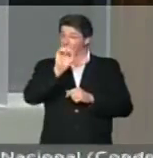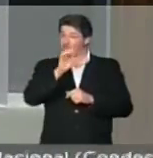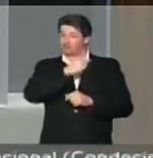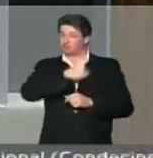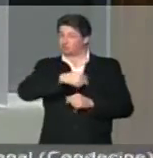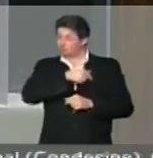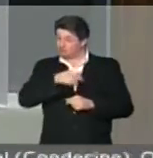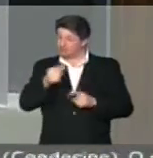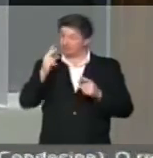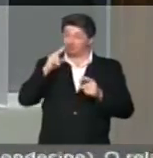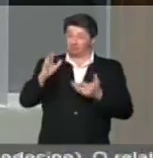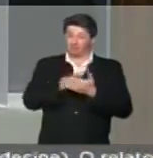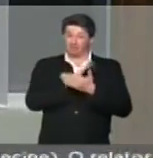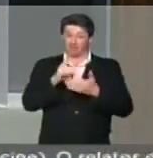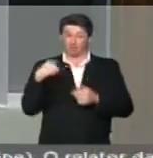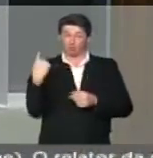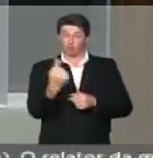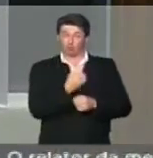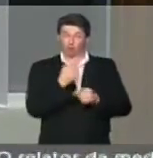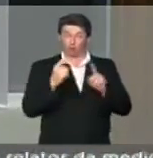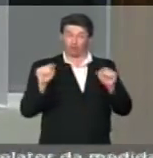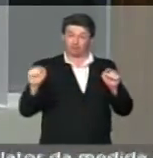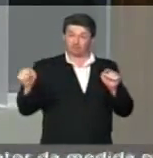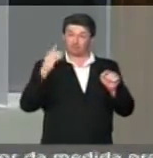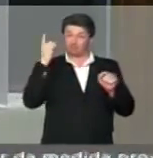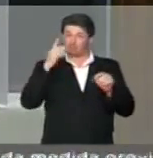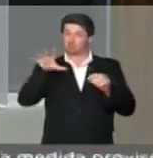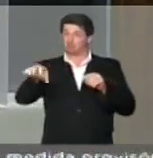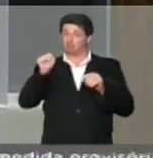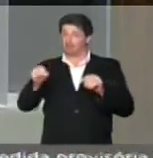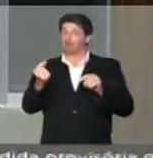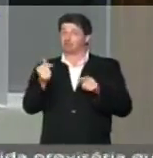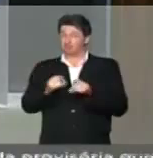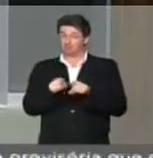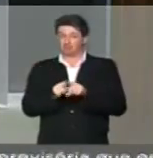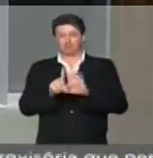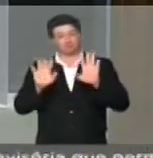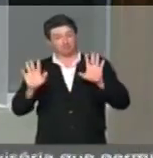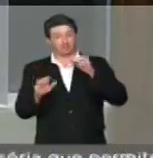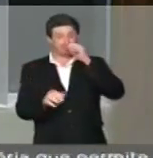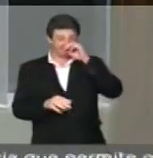De repente atingiria alguns de nós aqui, né? Mas